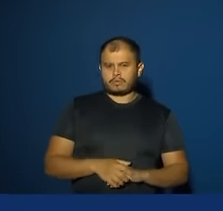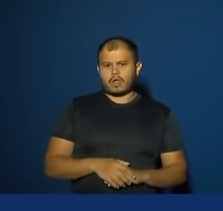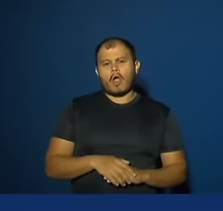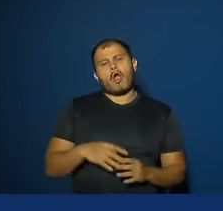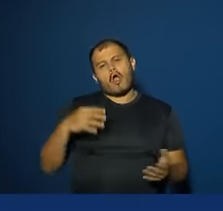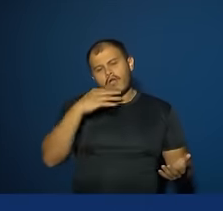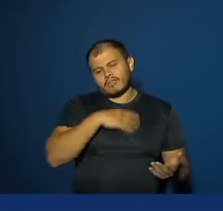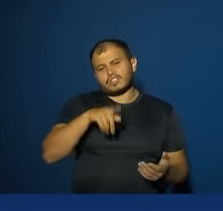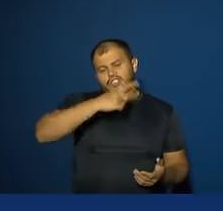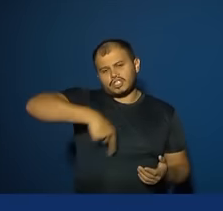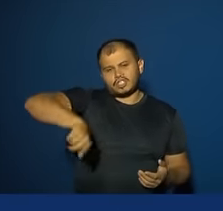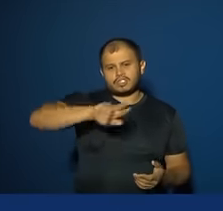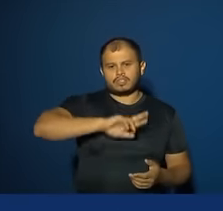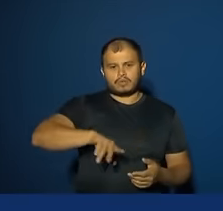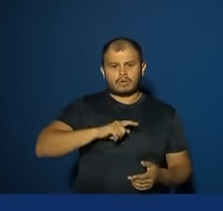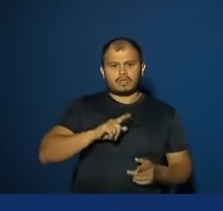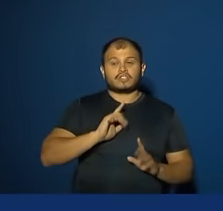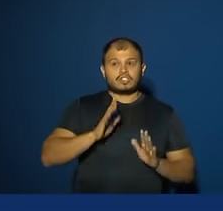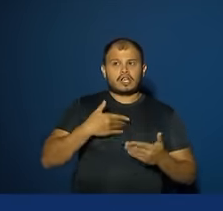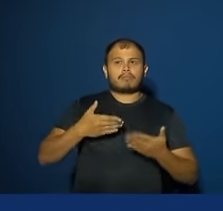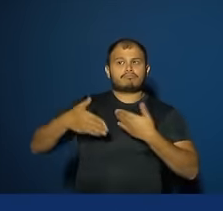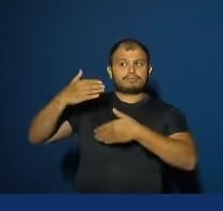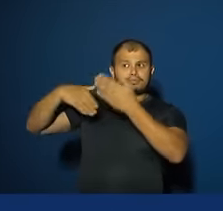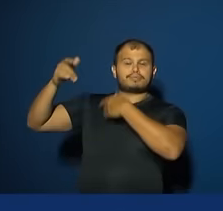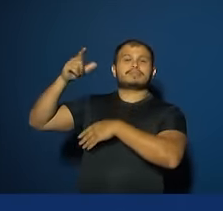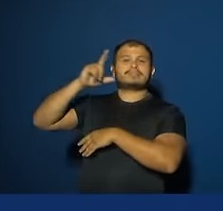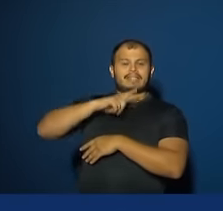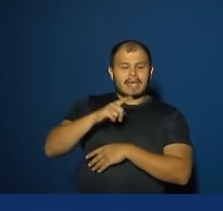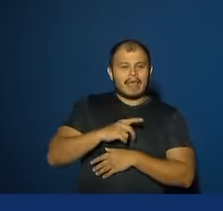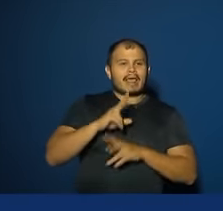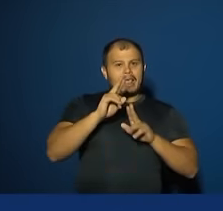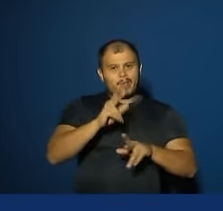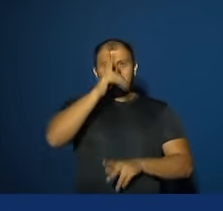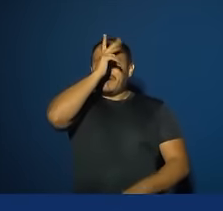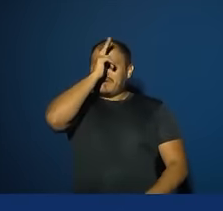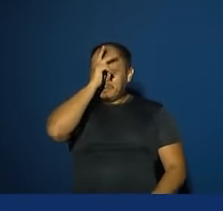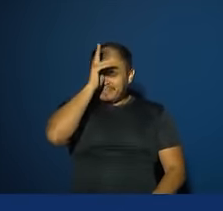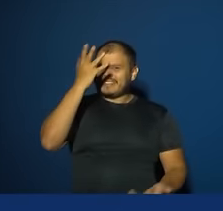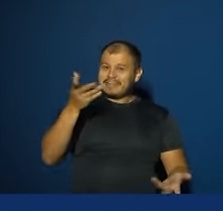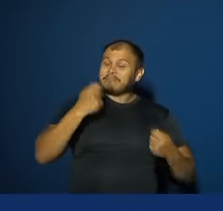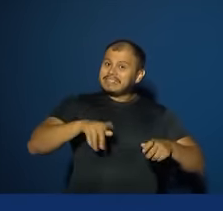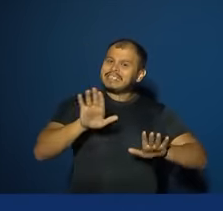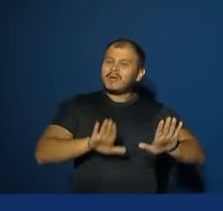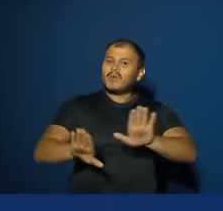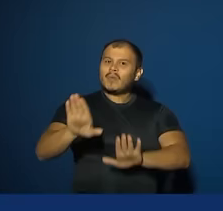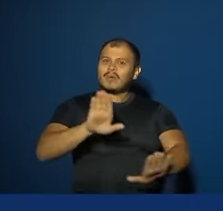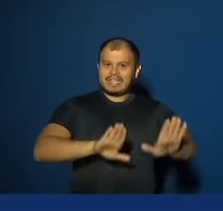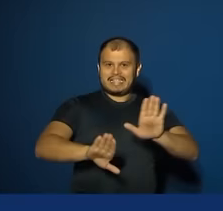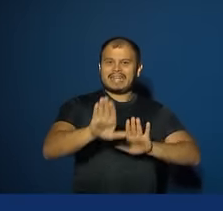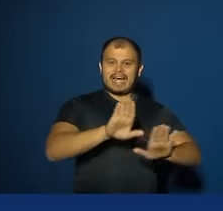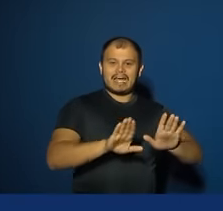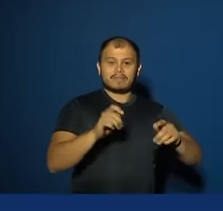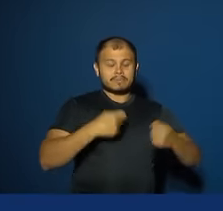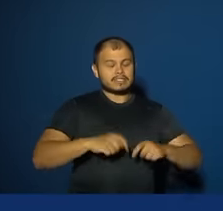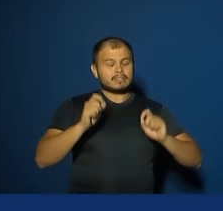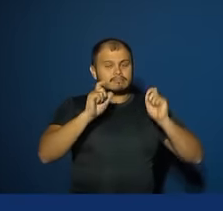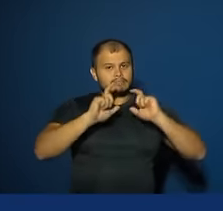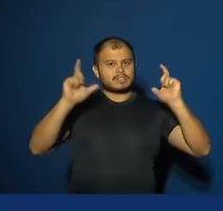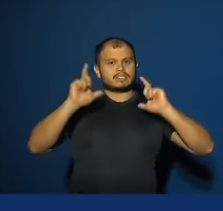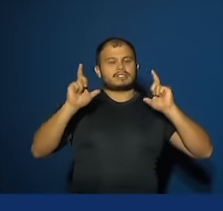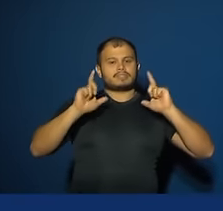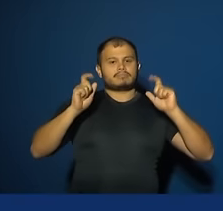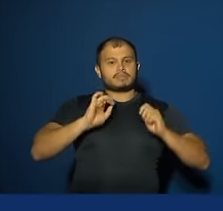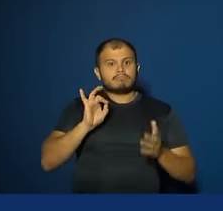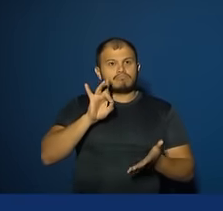investment grade nós temos um passado de alcolatra nós temos que ser mais cauteloso nós temos que ser mais realista do que o rei então